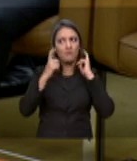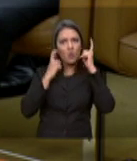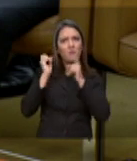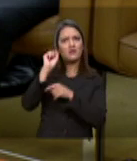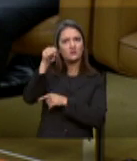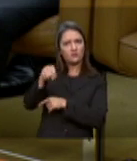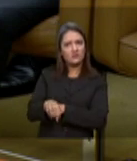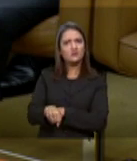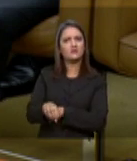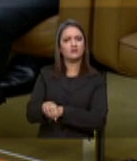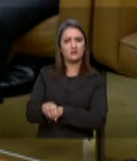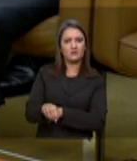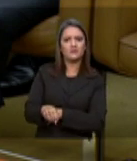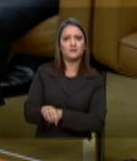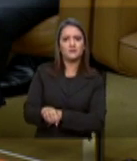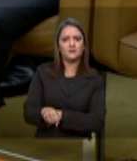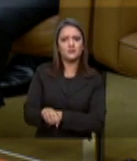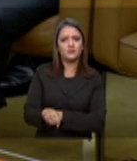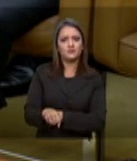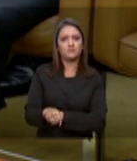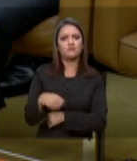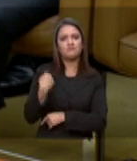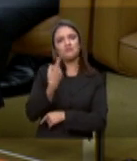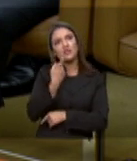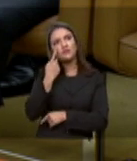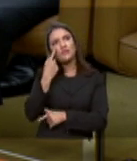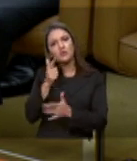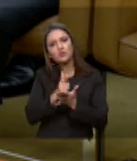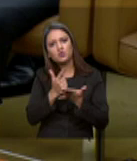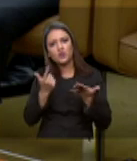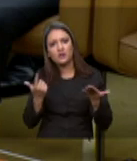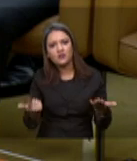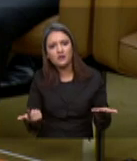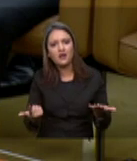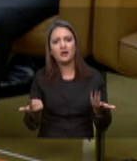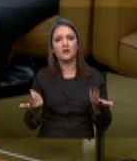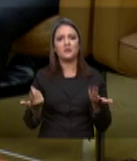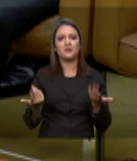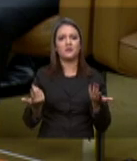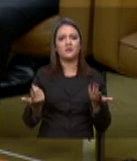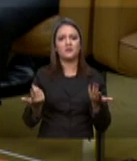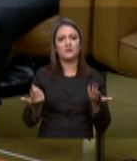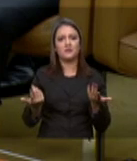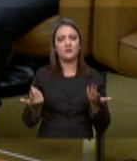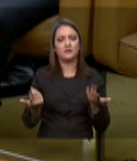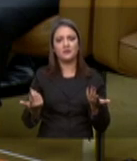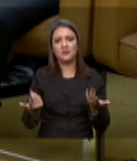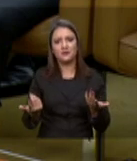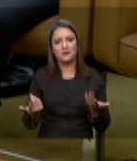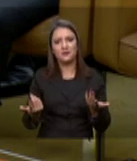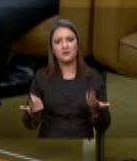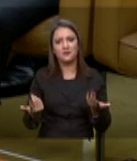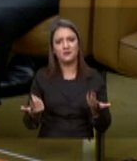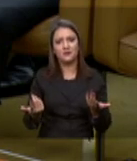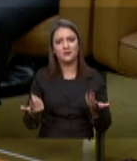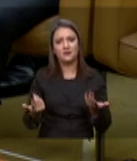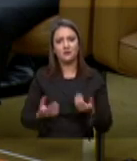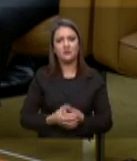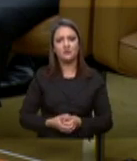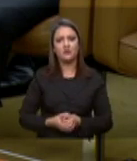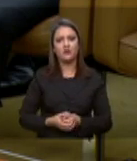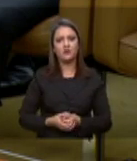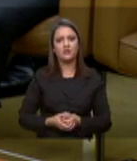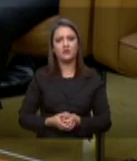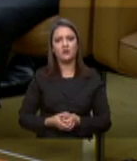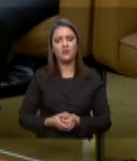julga ações que tratam de supostas ações e omissões da União e da Presidência da República na prevenção ao desmatamento da Amazônia. Sendo julgamento